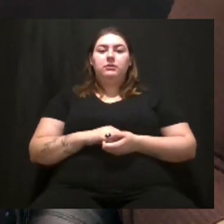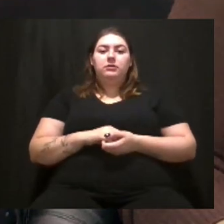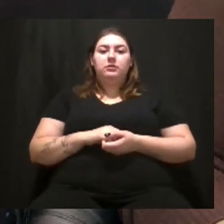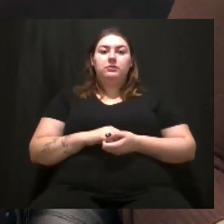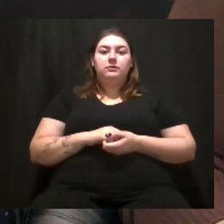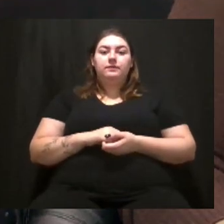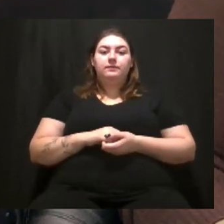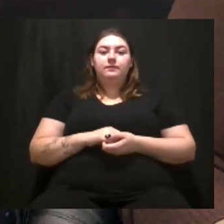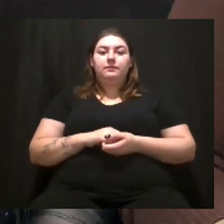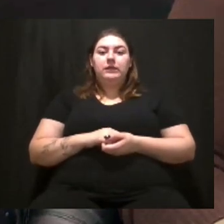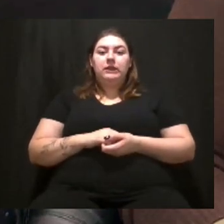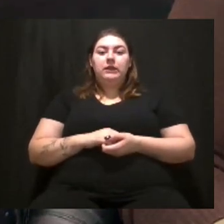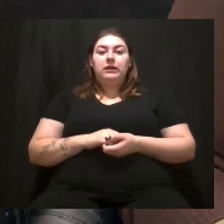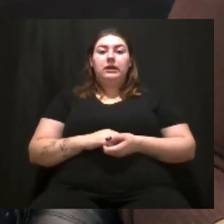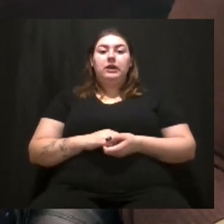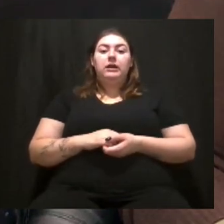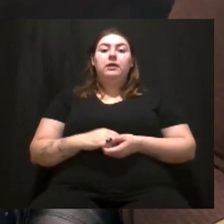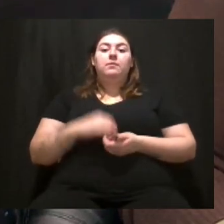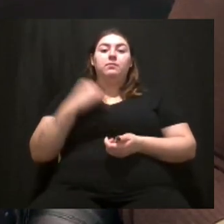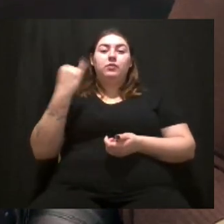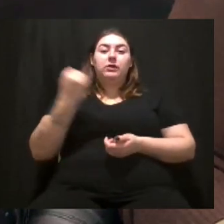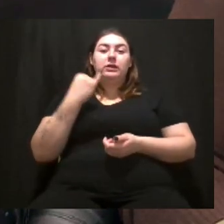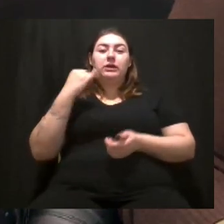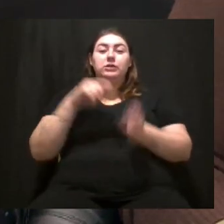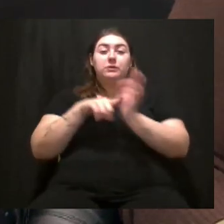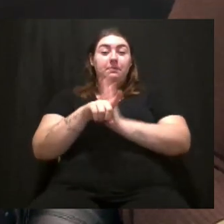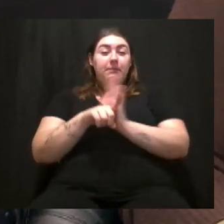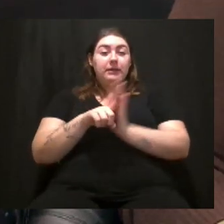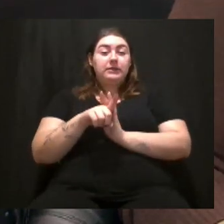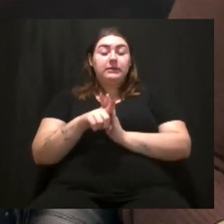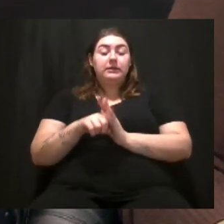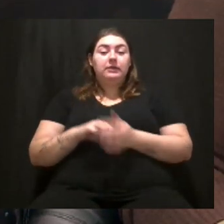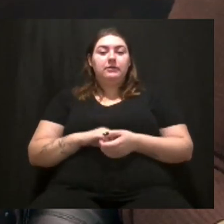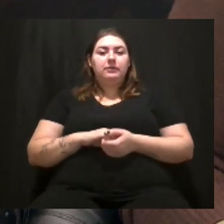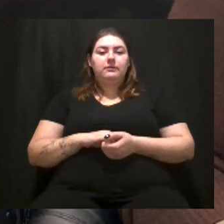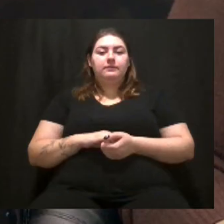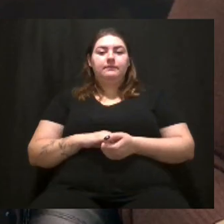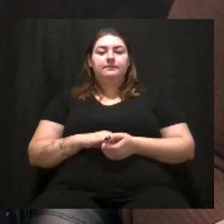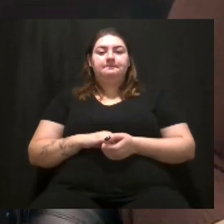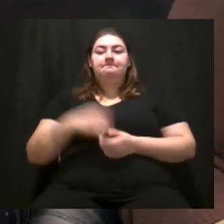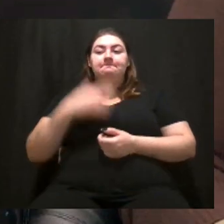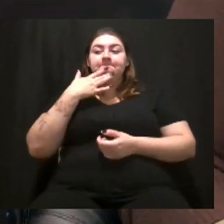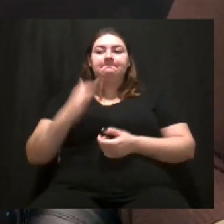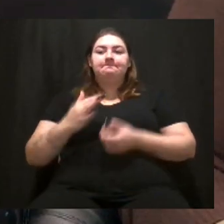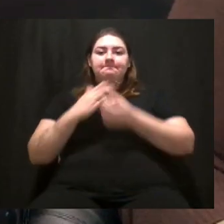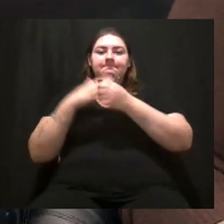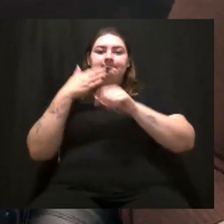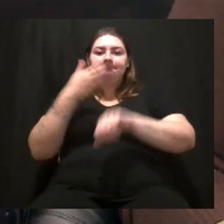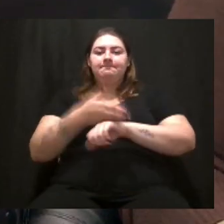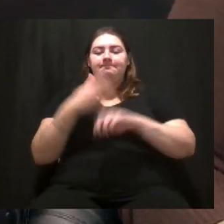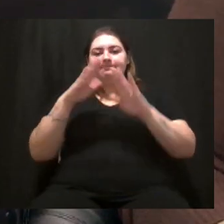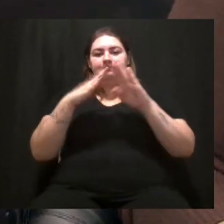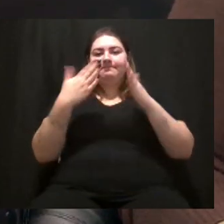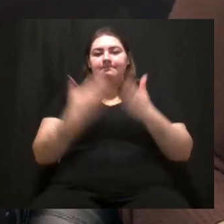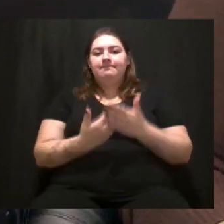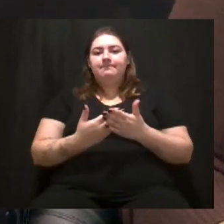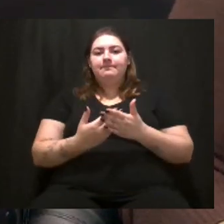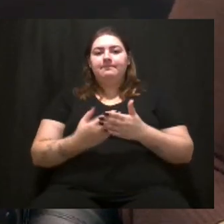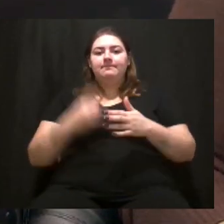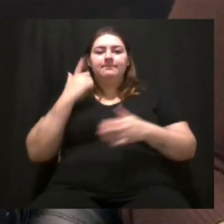importante fazer essa pesquisa antes, para uma vez essa criança tendo ingressado na escola, ela consiga criar vínculos